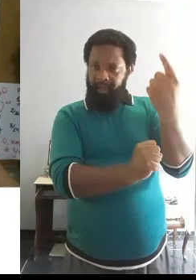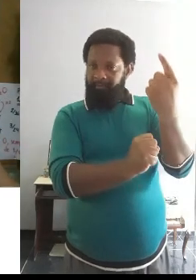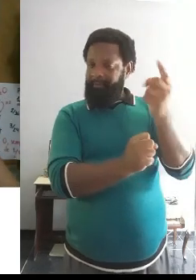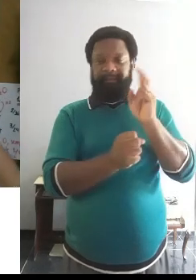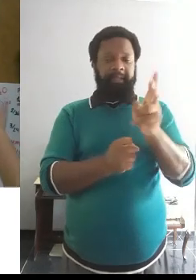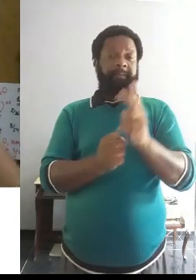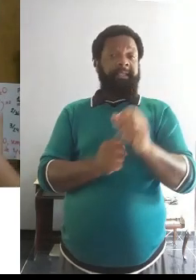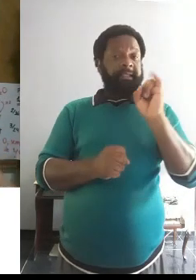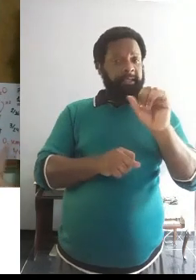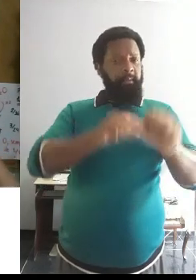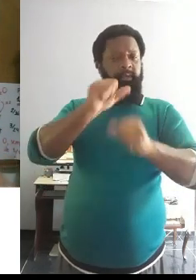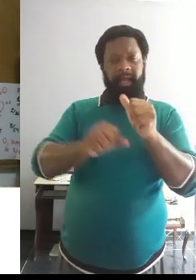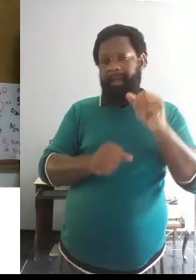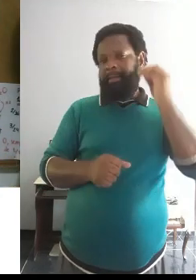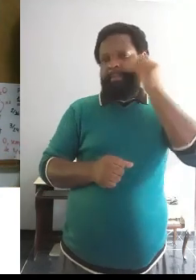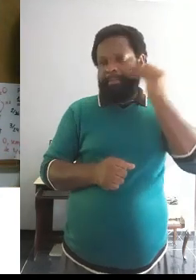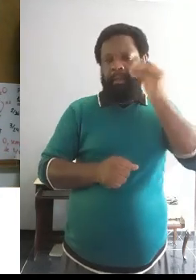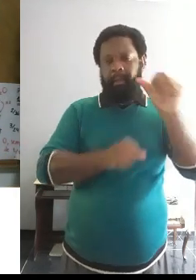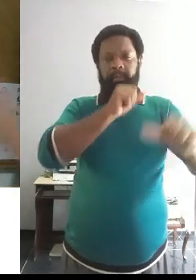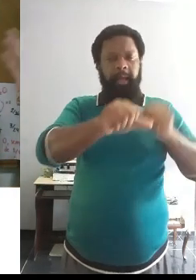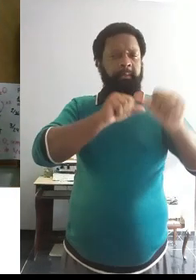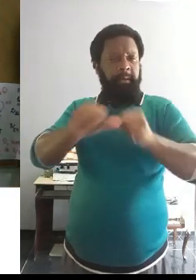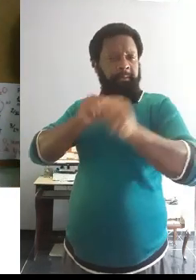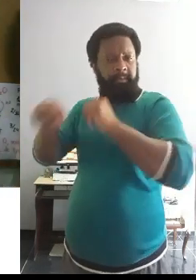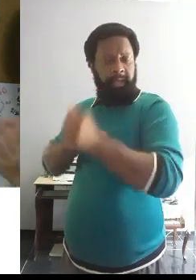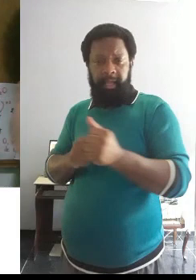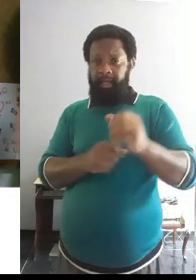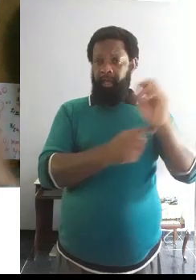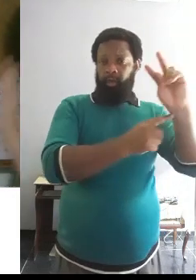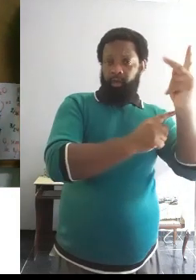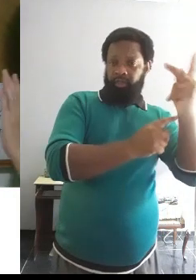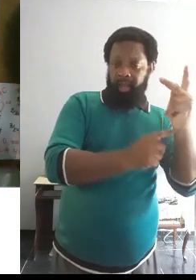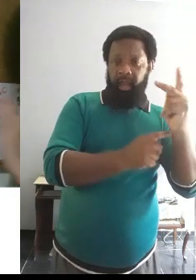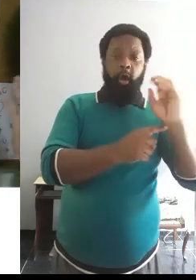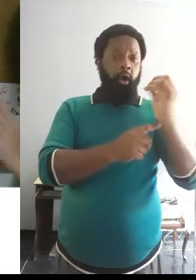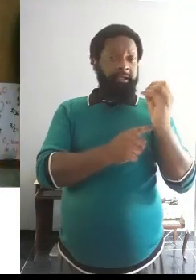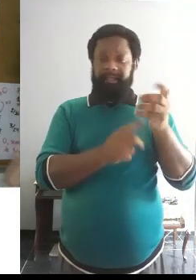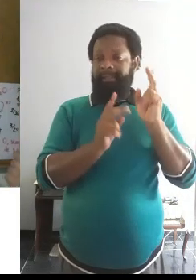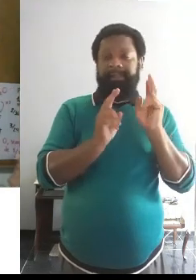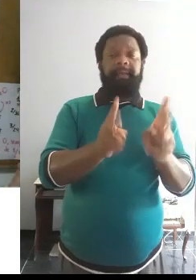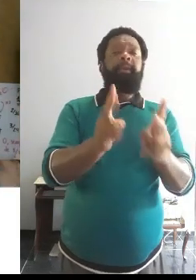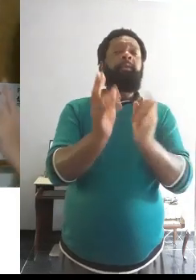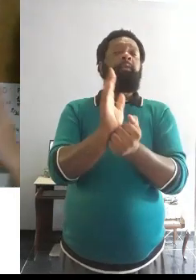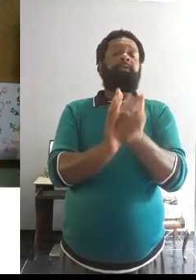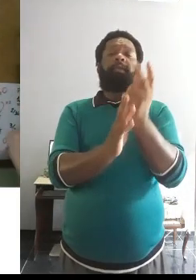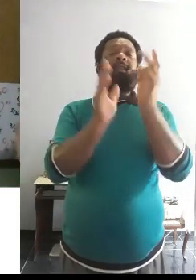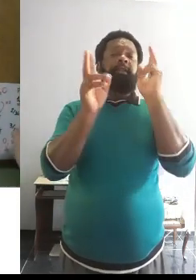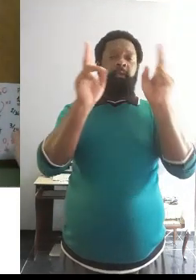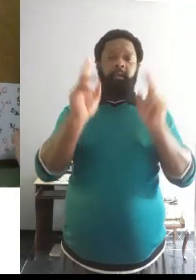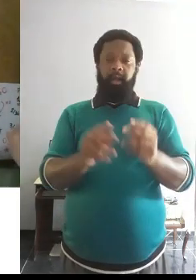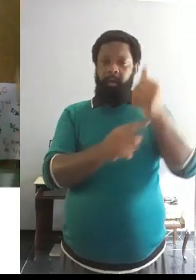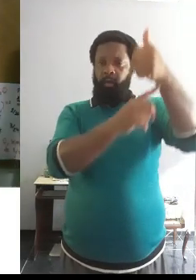Se eu for mudando os experimentos e colocar mais experimentos, hidrogênio e oxigênio sempre estarão na mesma proporção em massa. 1